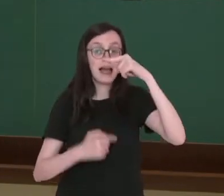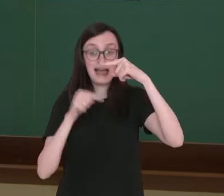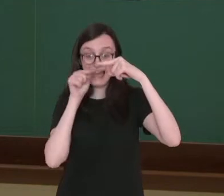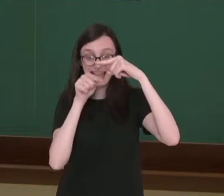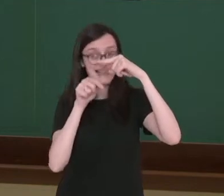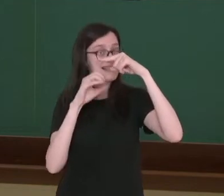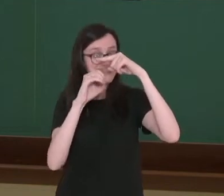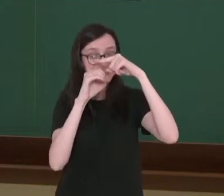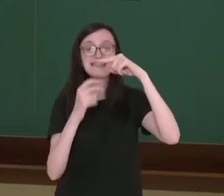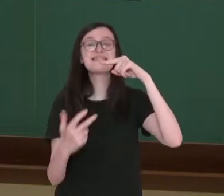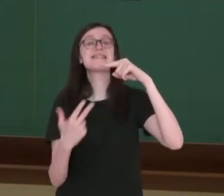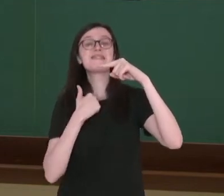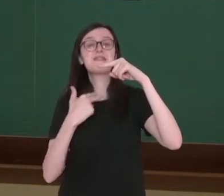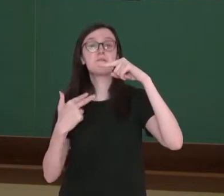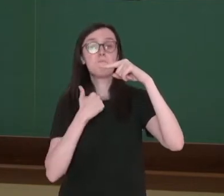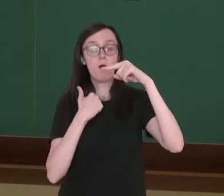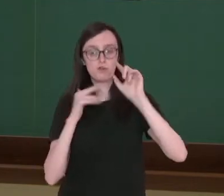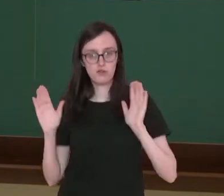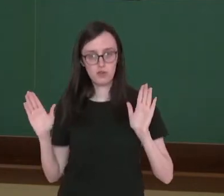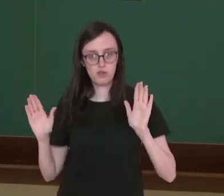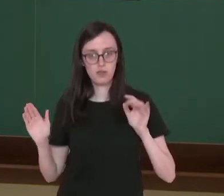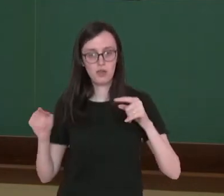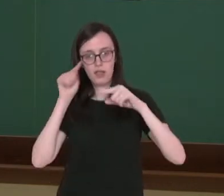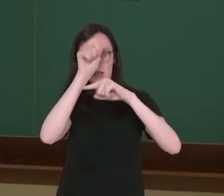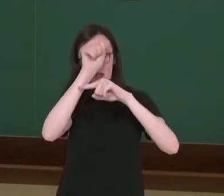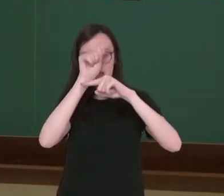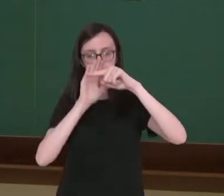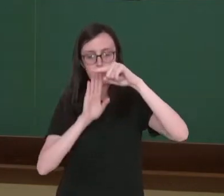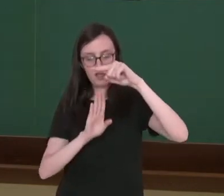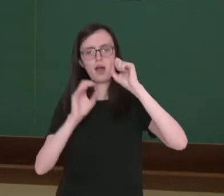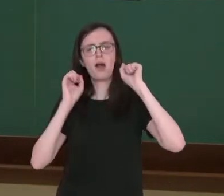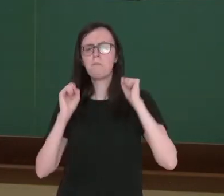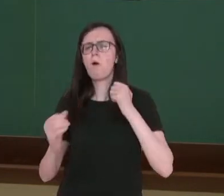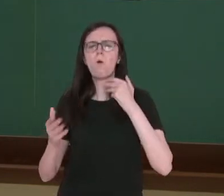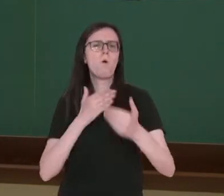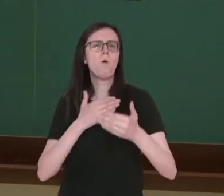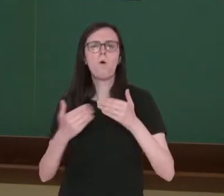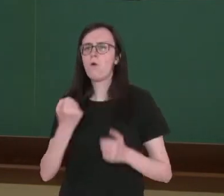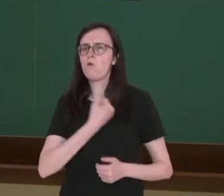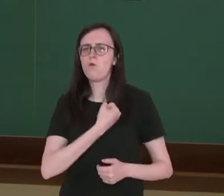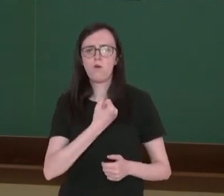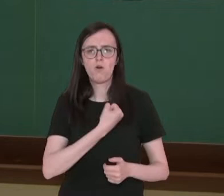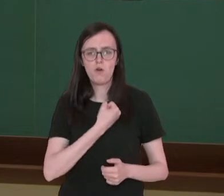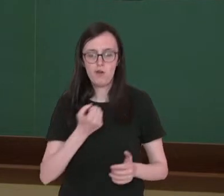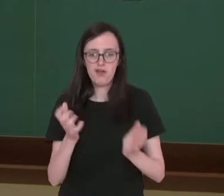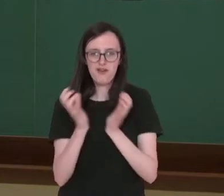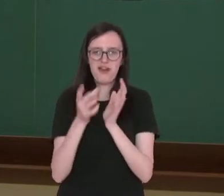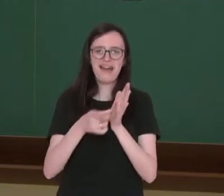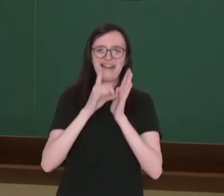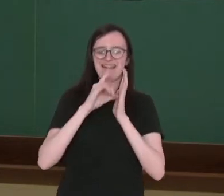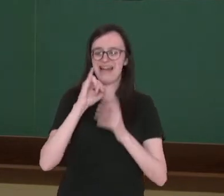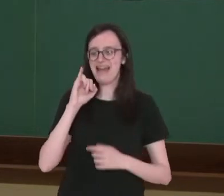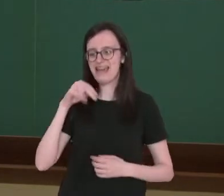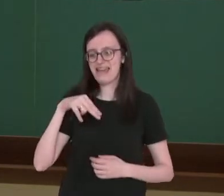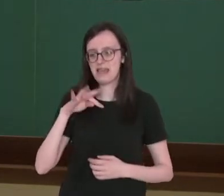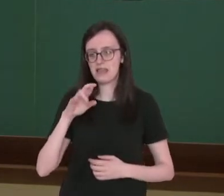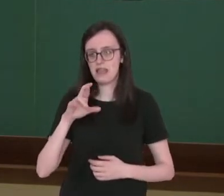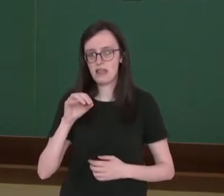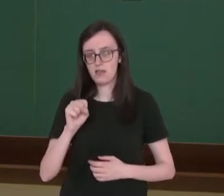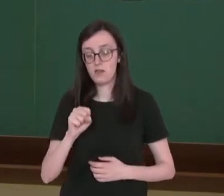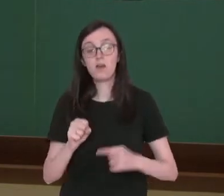denominador não pode ser zero. Então o A e o B, ele pode ser qualquer número inteiro, não sendo o caso